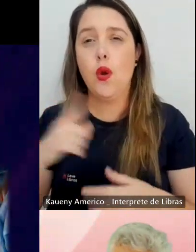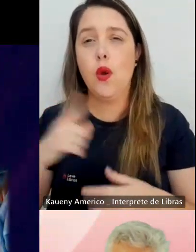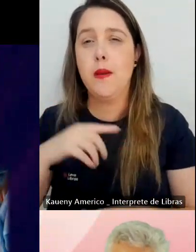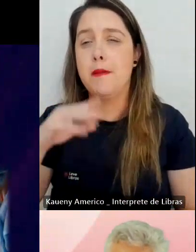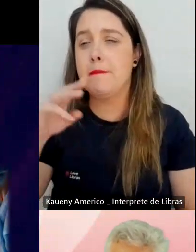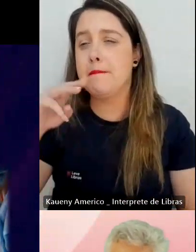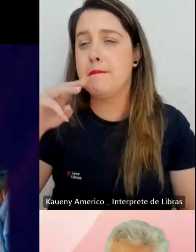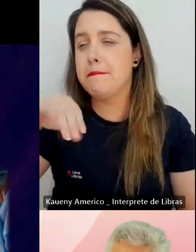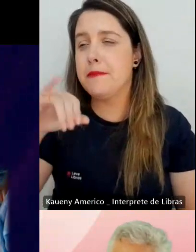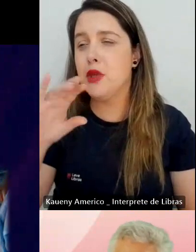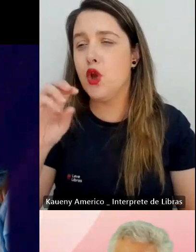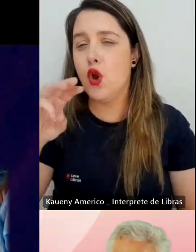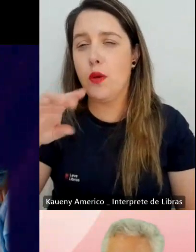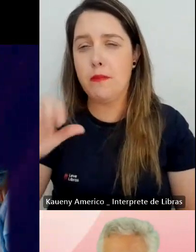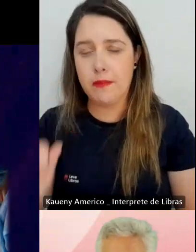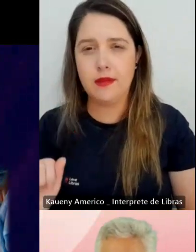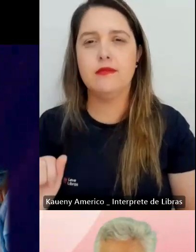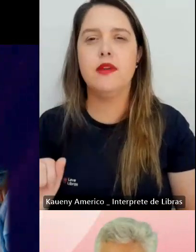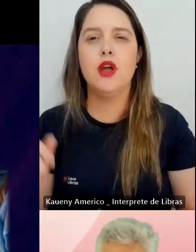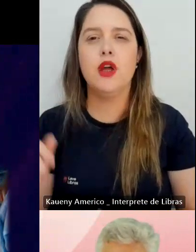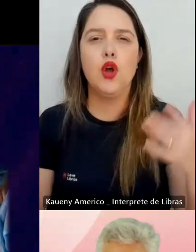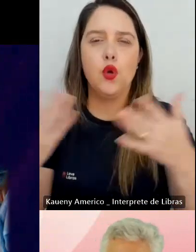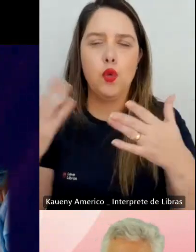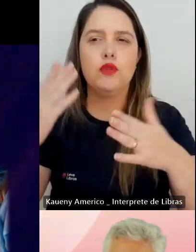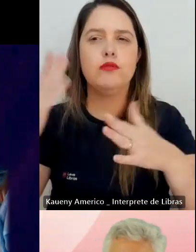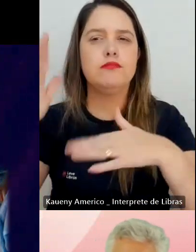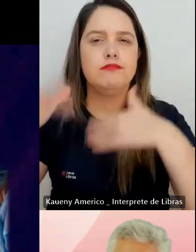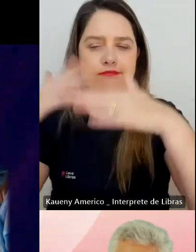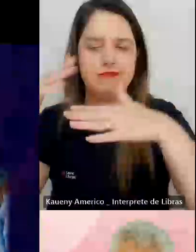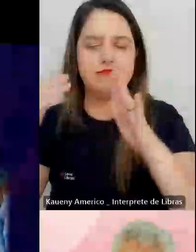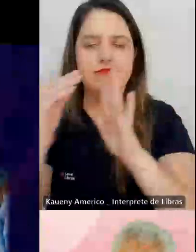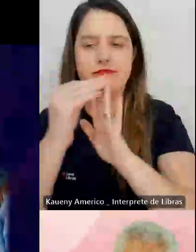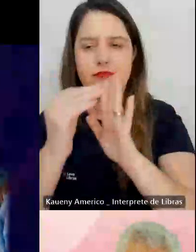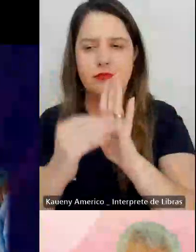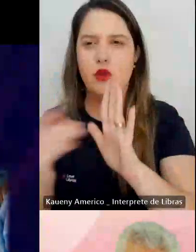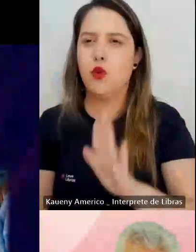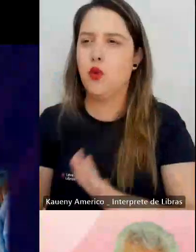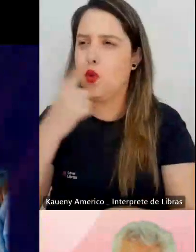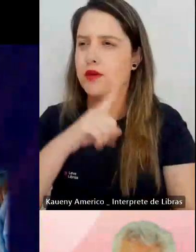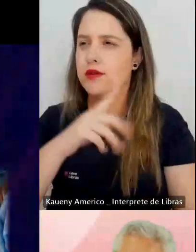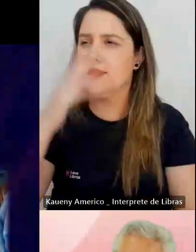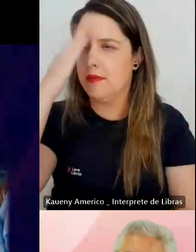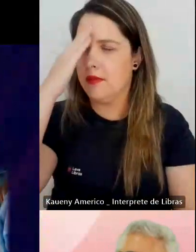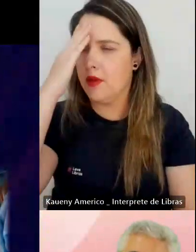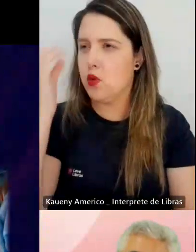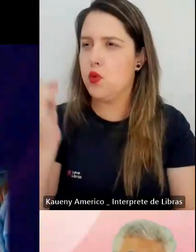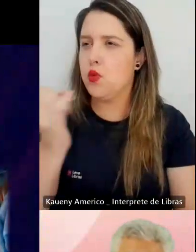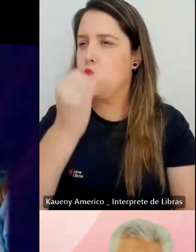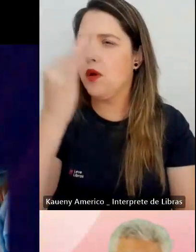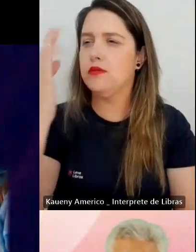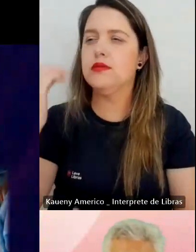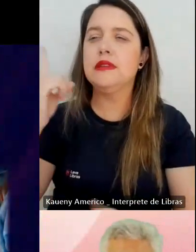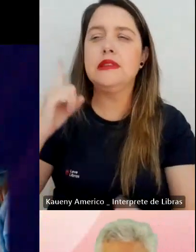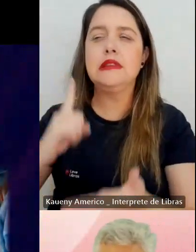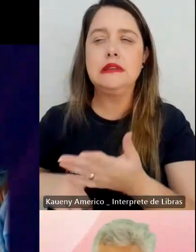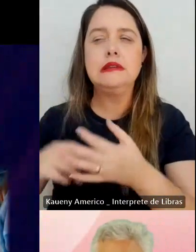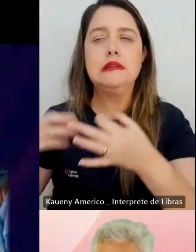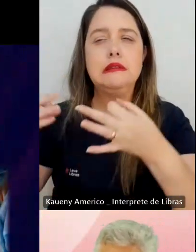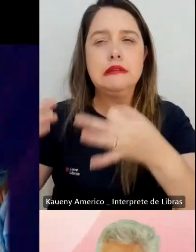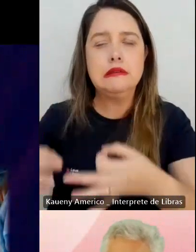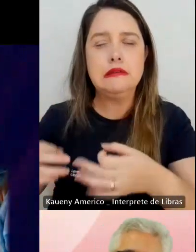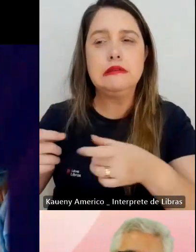quadrantectomia. Hoje, com o avanço do diagnóstico, a gente consegue saber o quanto essa mama está comprometida, conforme o tamanho da